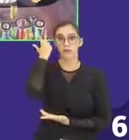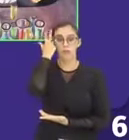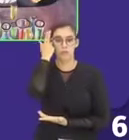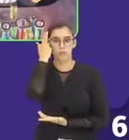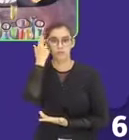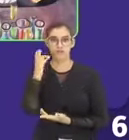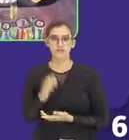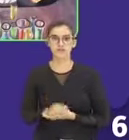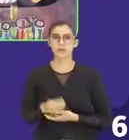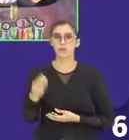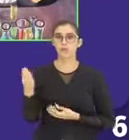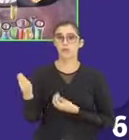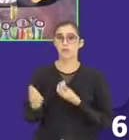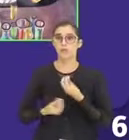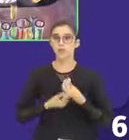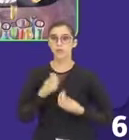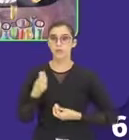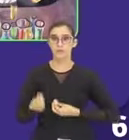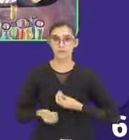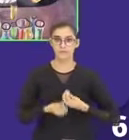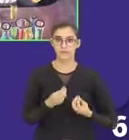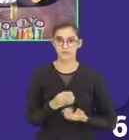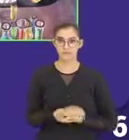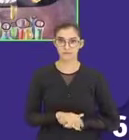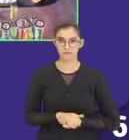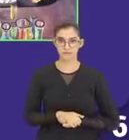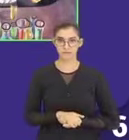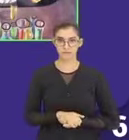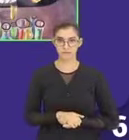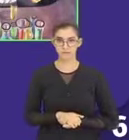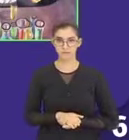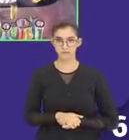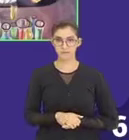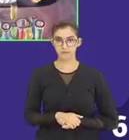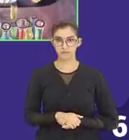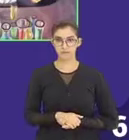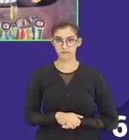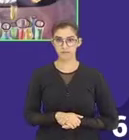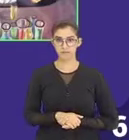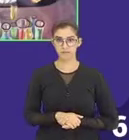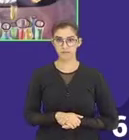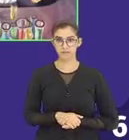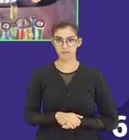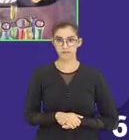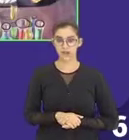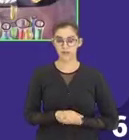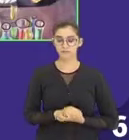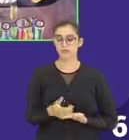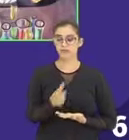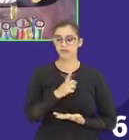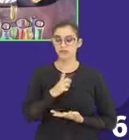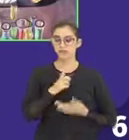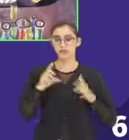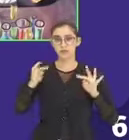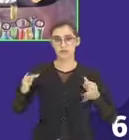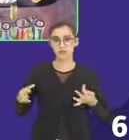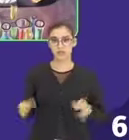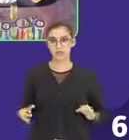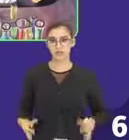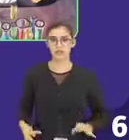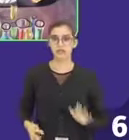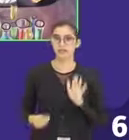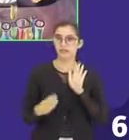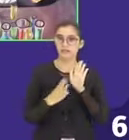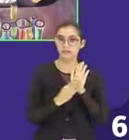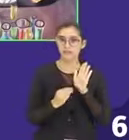forma... Observa os acontecimentos naturais de uma forma operacional, empregando técnicas e métodos experimentais.